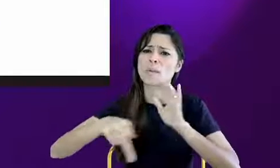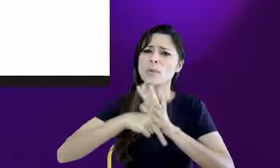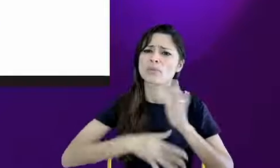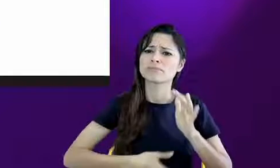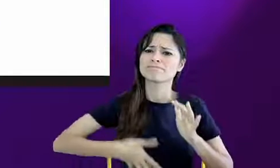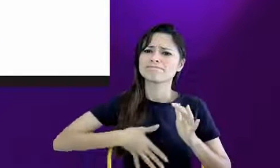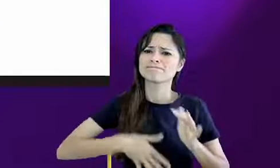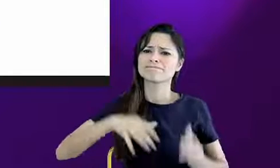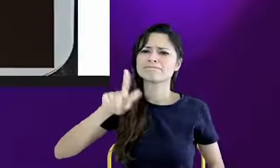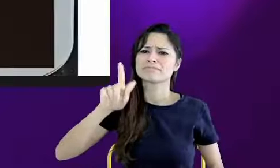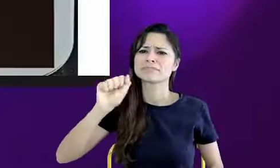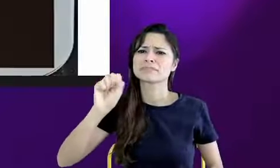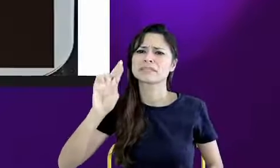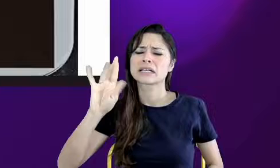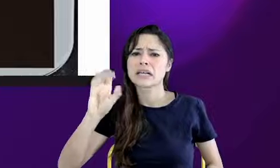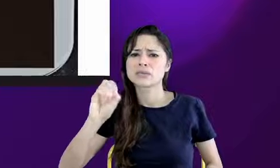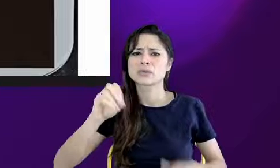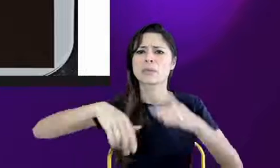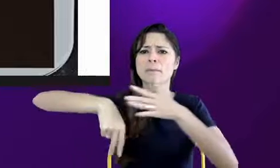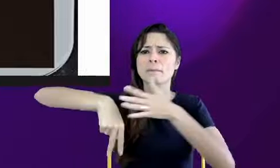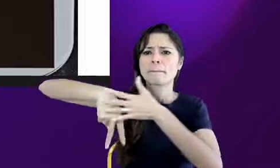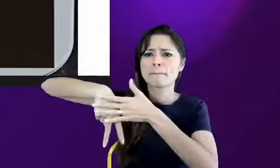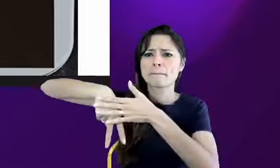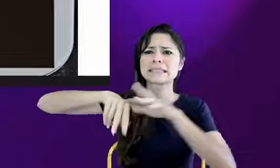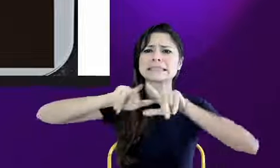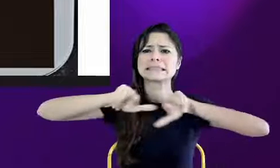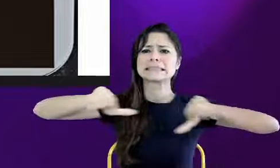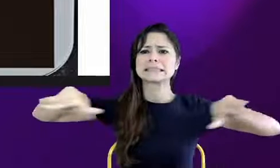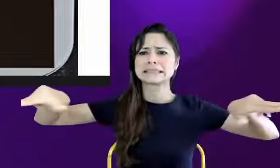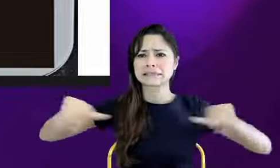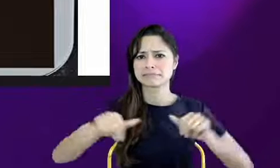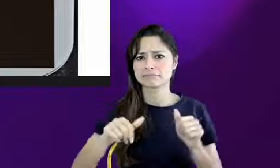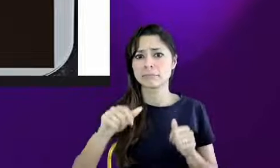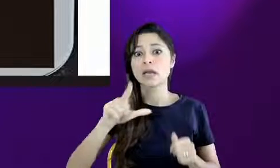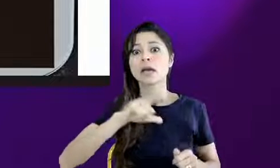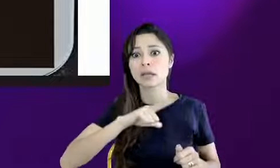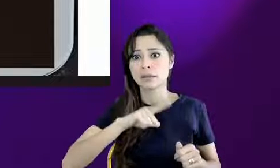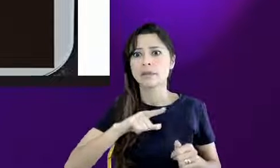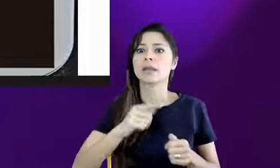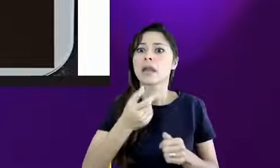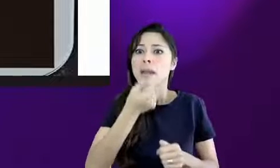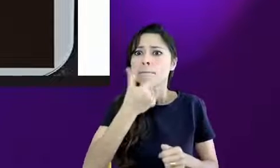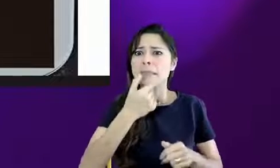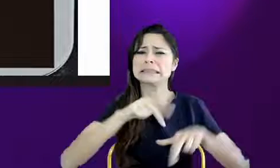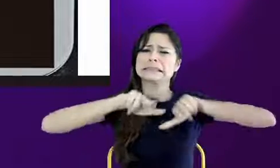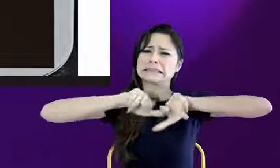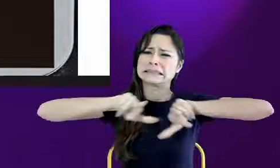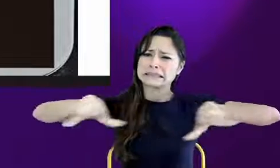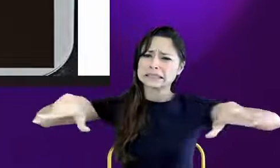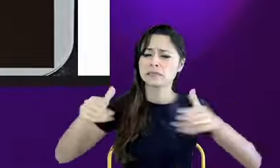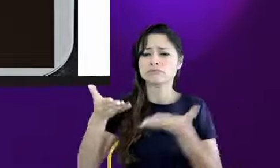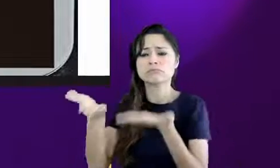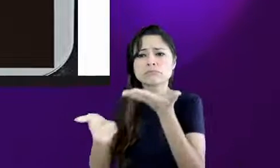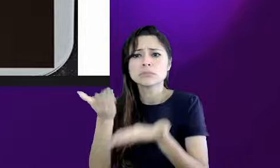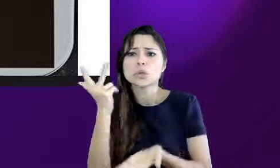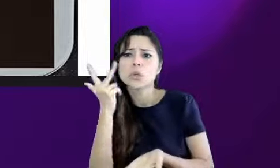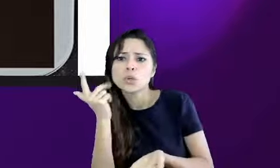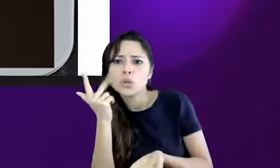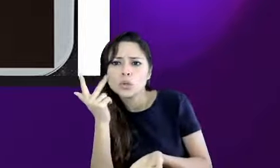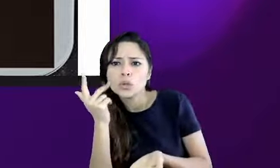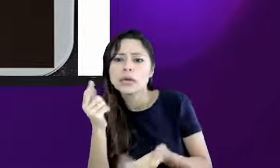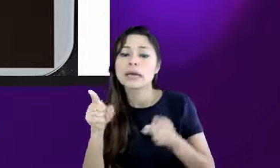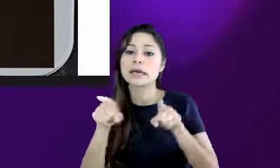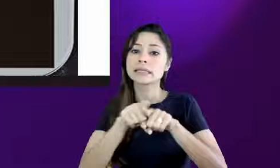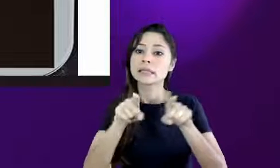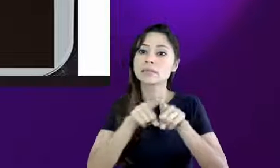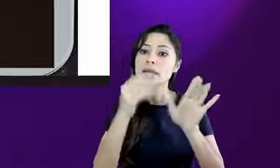em diferentes pacientes, e com a quantidade de medicamentos que nós temos, tanto na terapia convencional como na falha ao tratamento